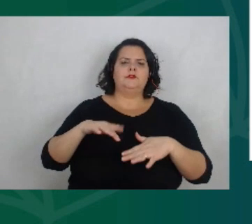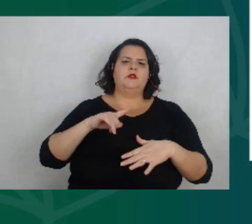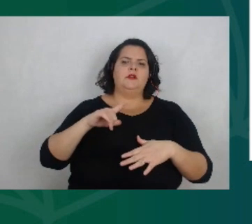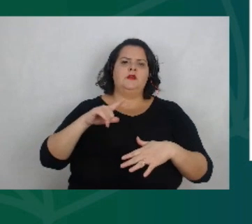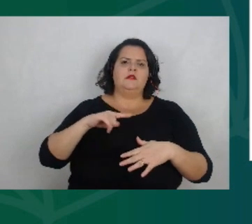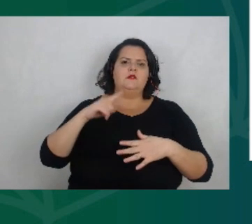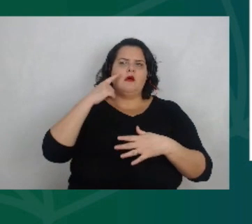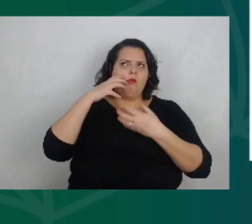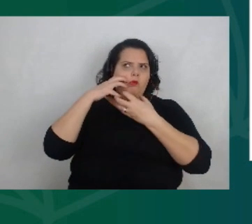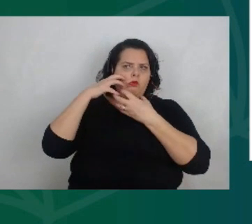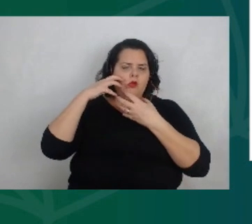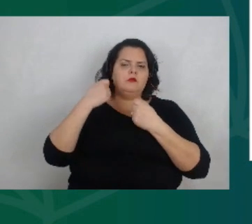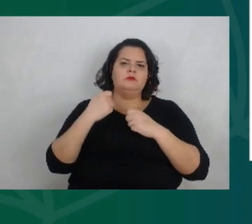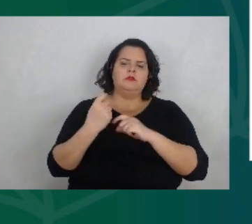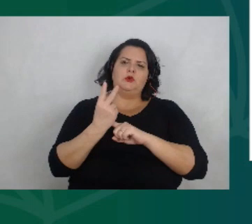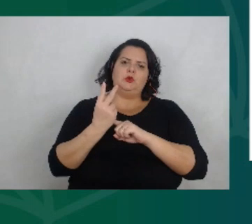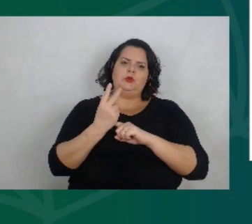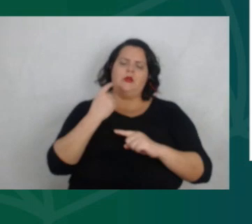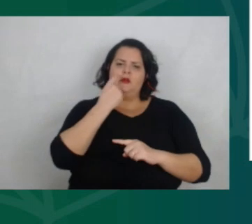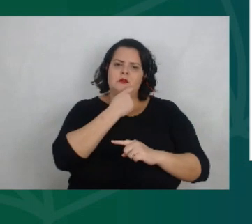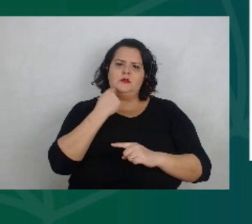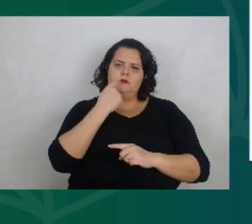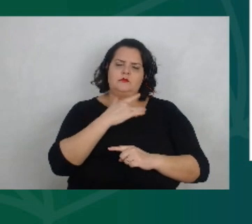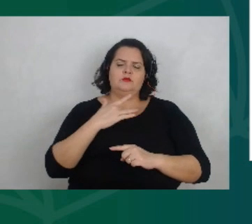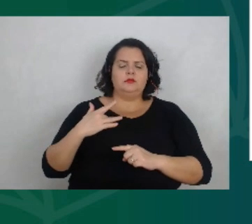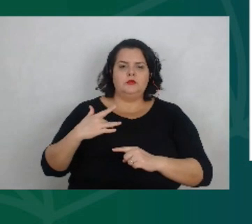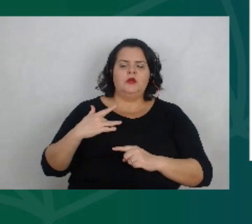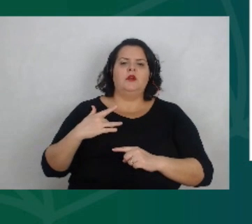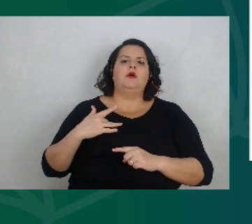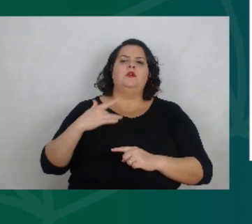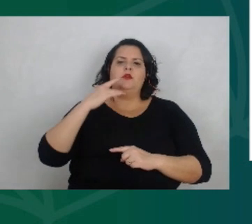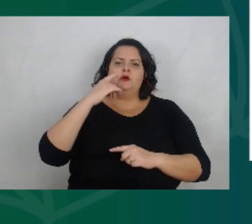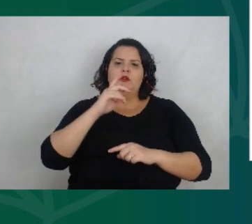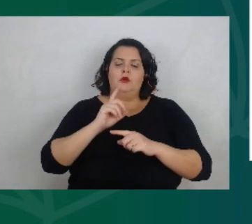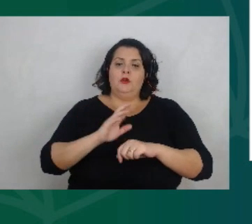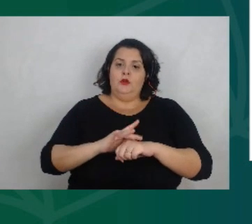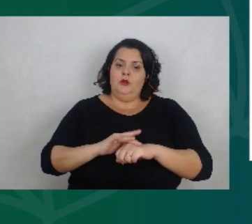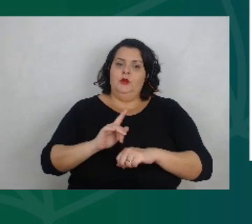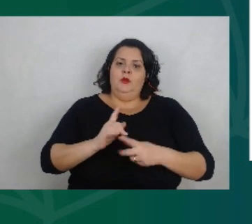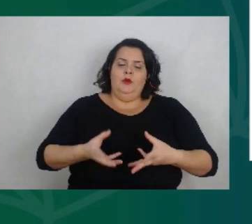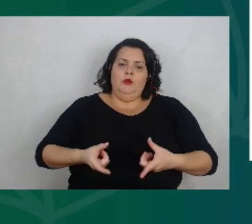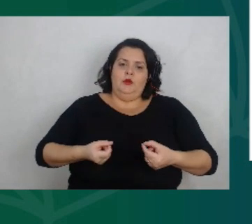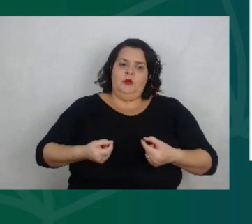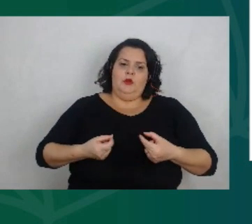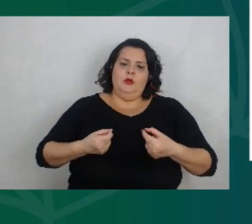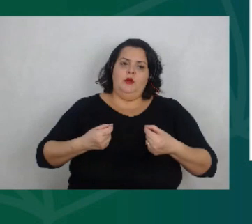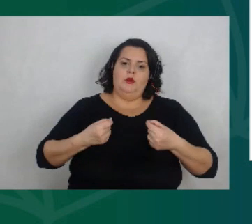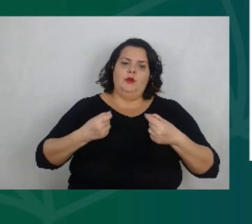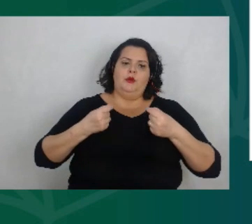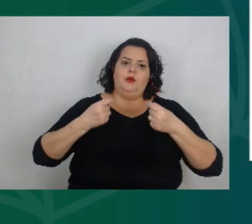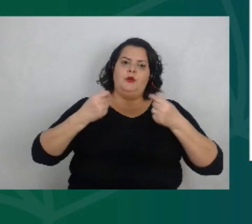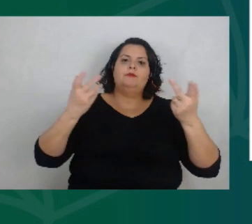cuidado da saúde bucal, do paciente oncológico, com repercussões muito importantes, significativas,